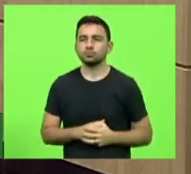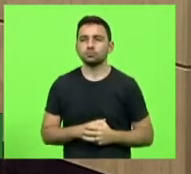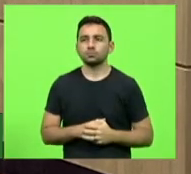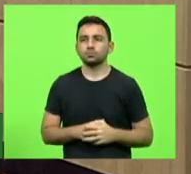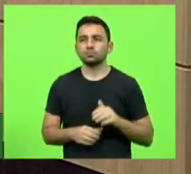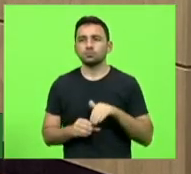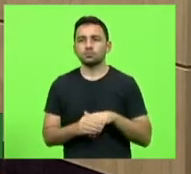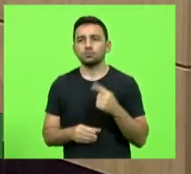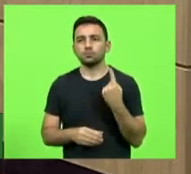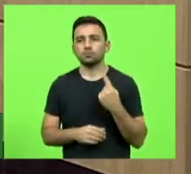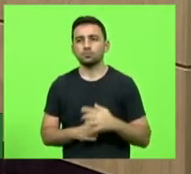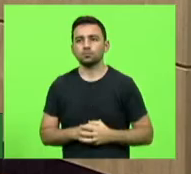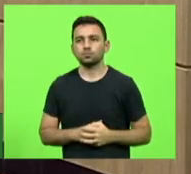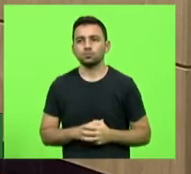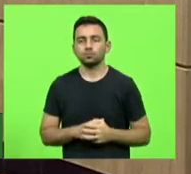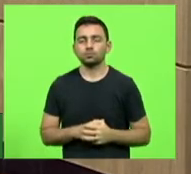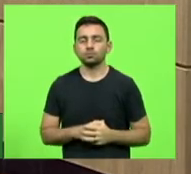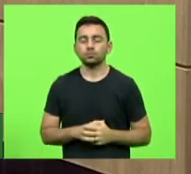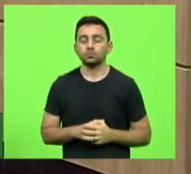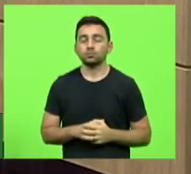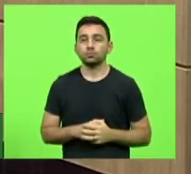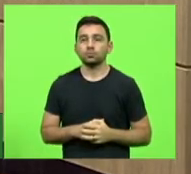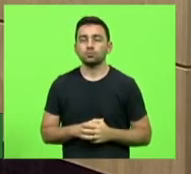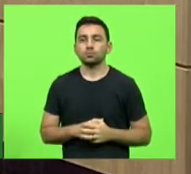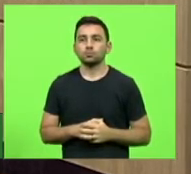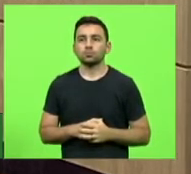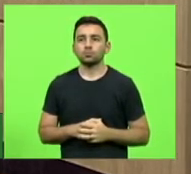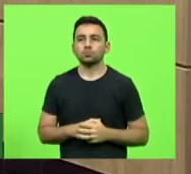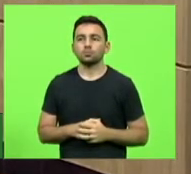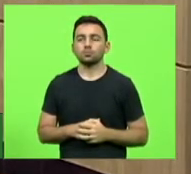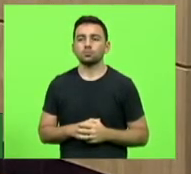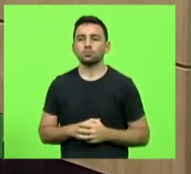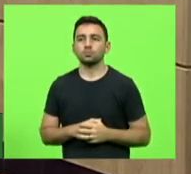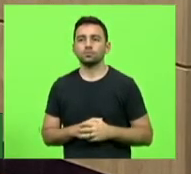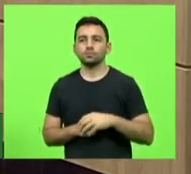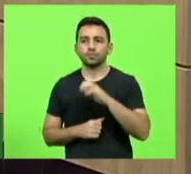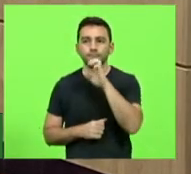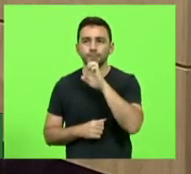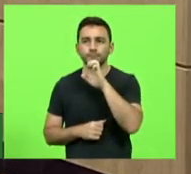senhor presidente. Como vota a deputada Felipe Estevão?